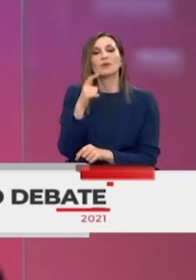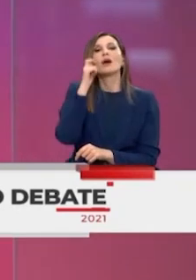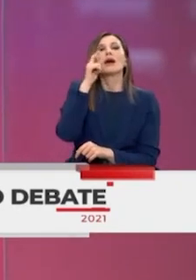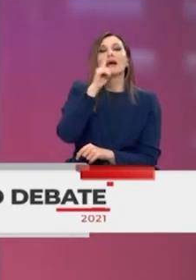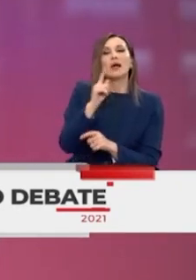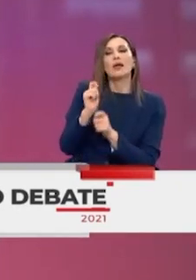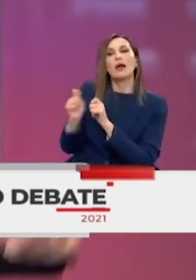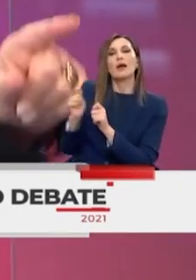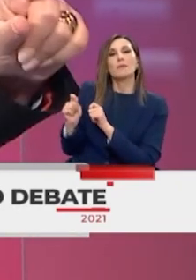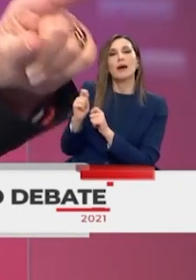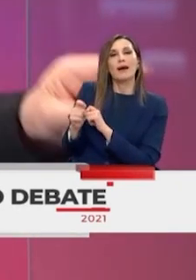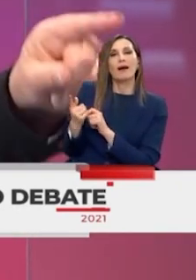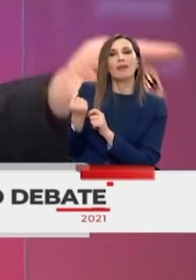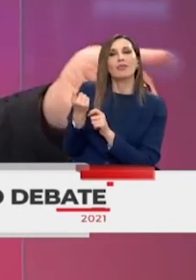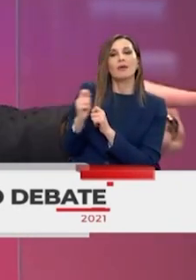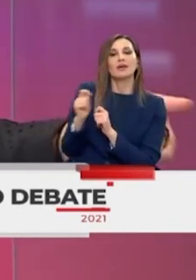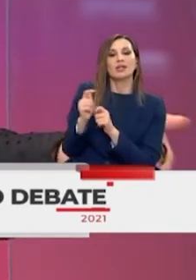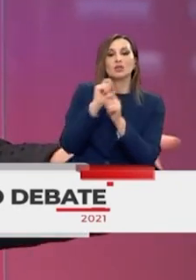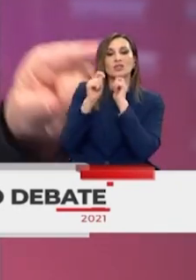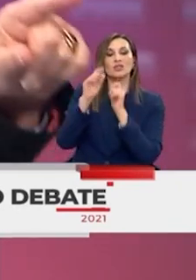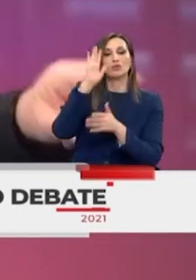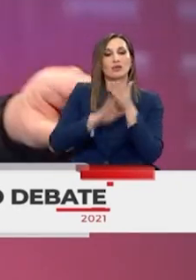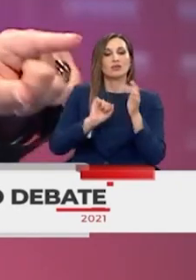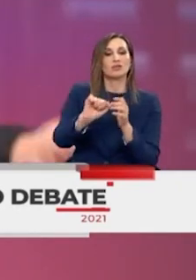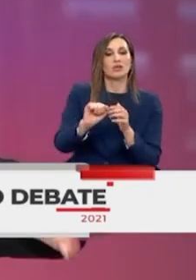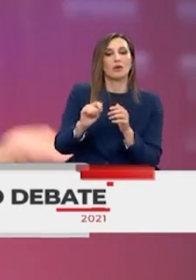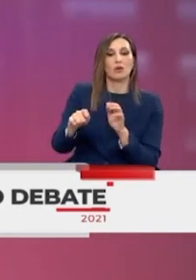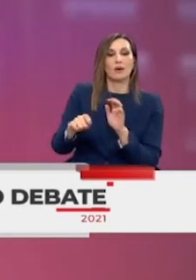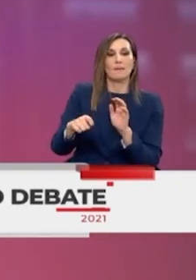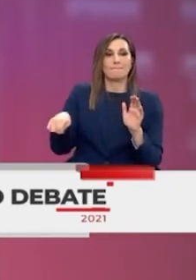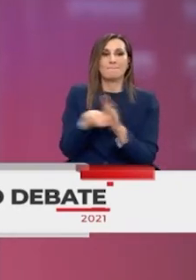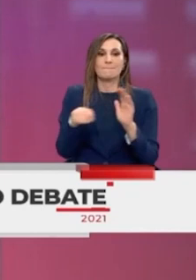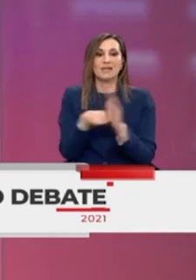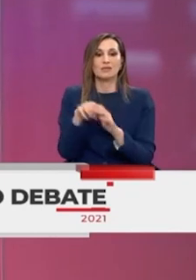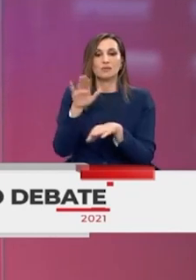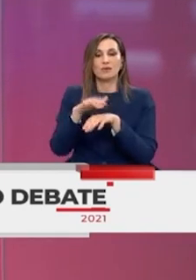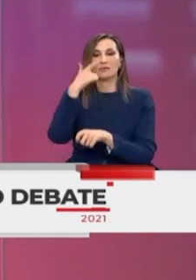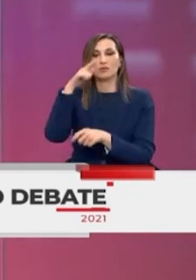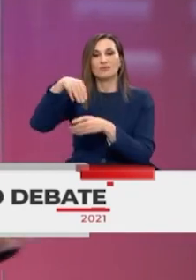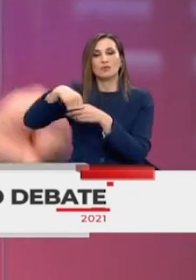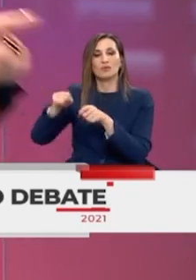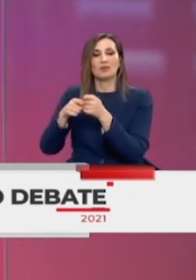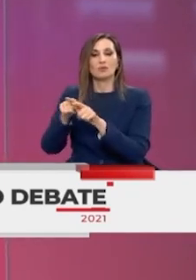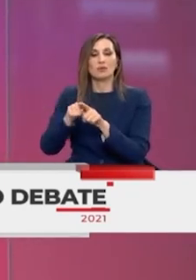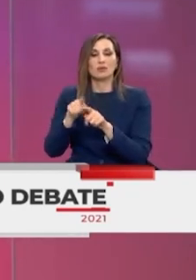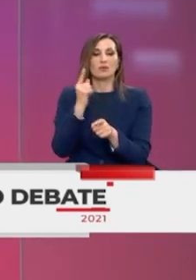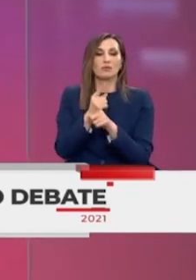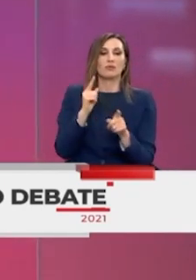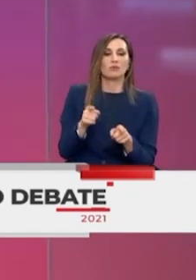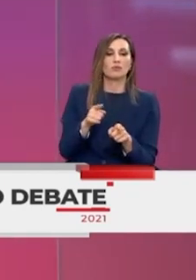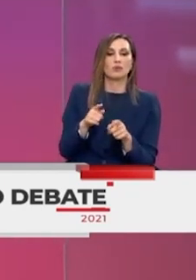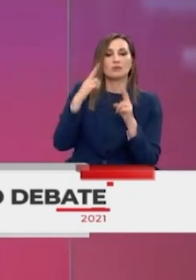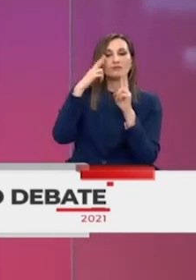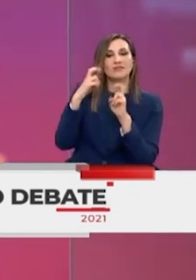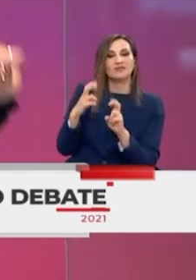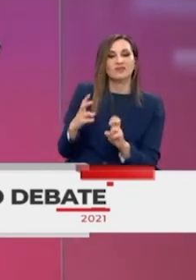que os financia? Vai ter a oportunidade de fazer a sua pergunta. Há jornalistas, seus colegas, como estão a ser ameaçados por gente do partido deste senhor, por terem feito